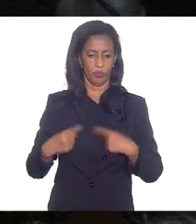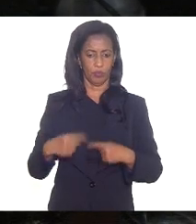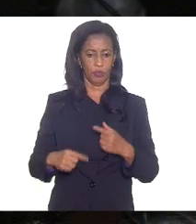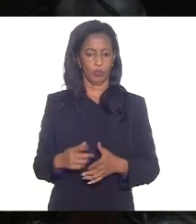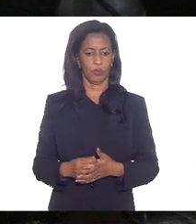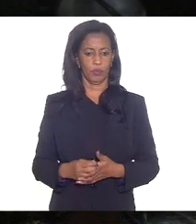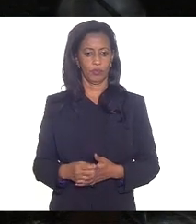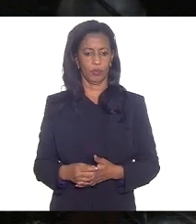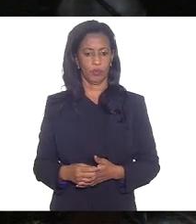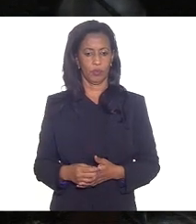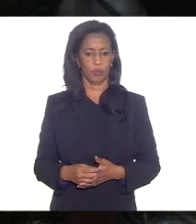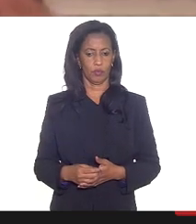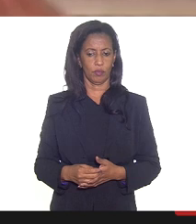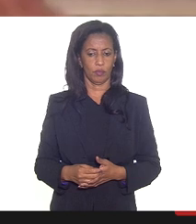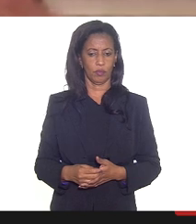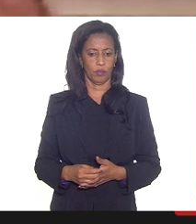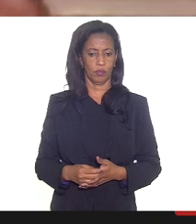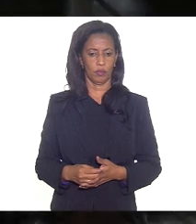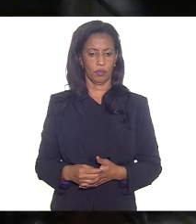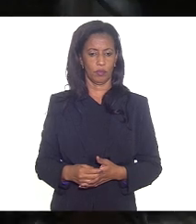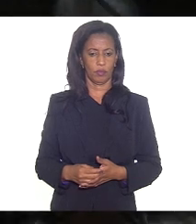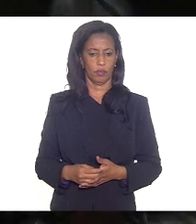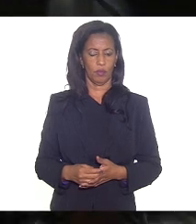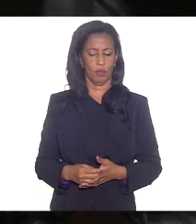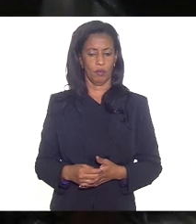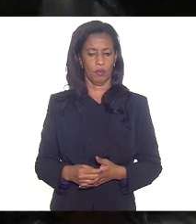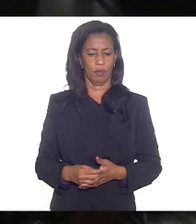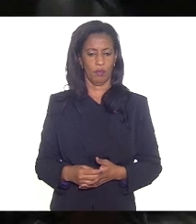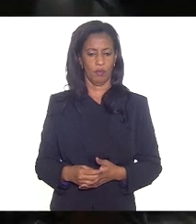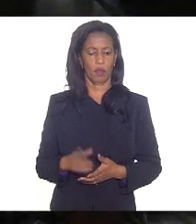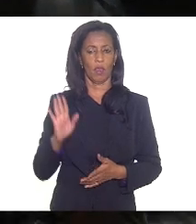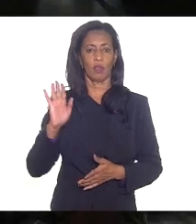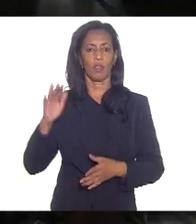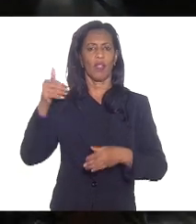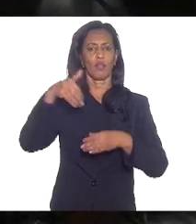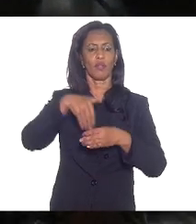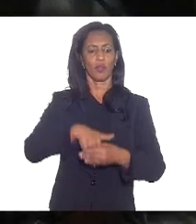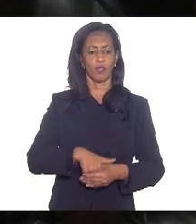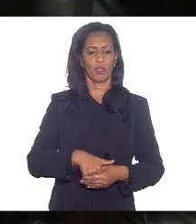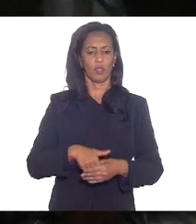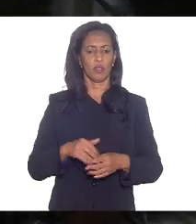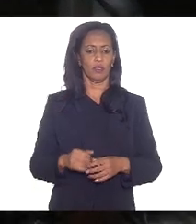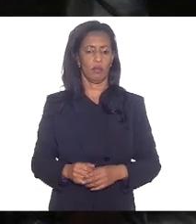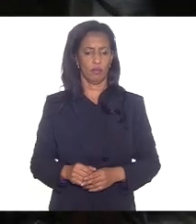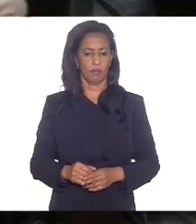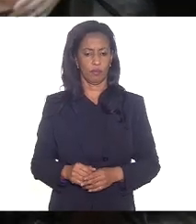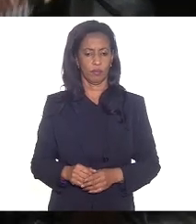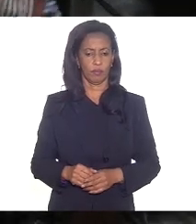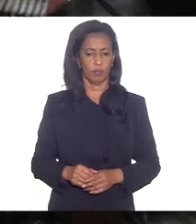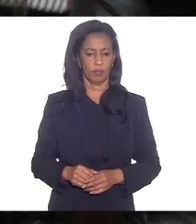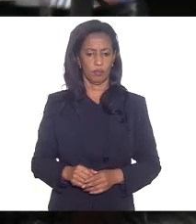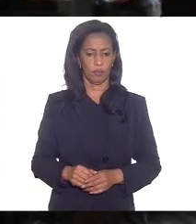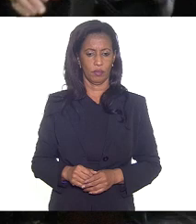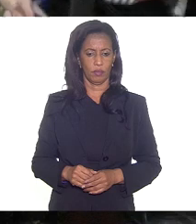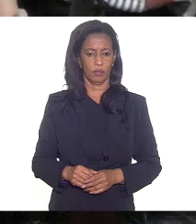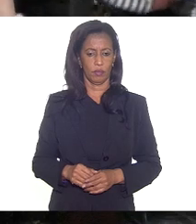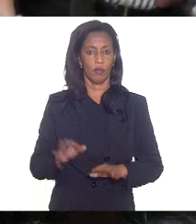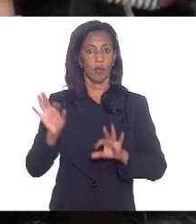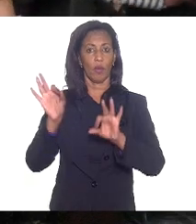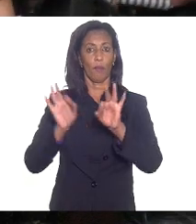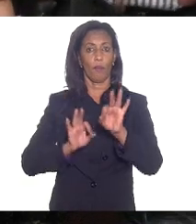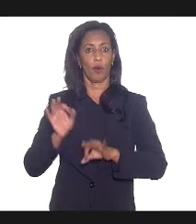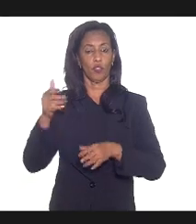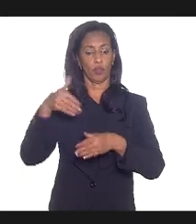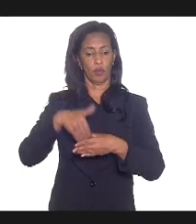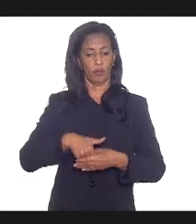Para discutir, presidente. Perdão. Está em votação, obrigada. Tá, Mônica? Está em votação. Oi, querido. O projeto está em